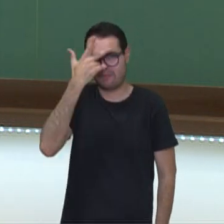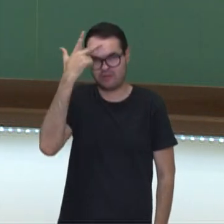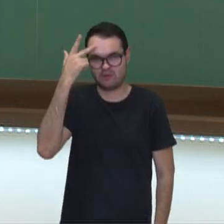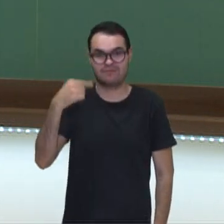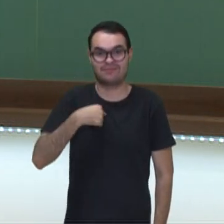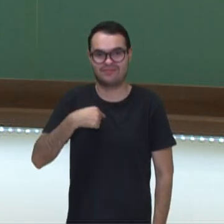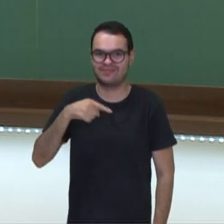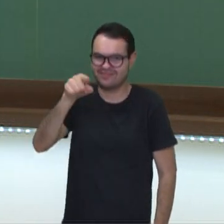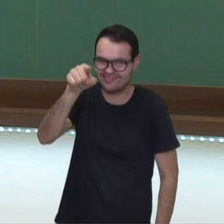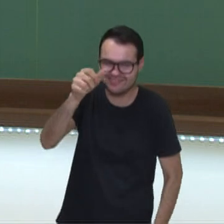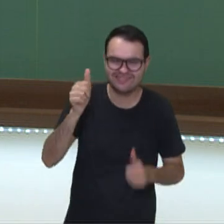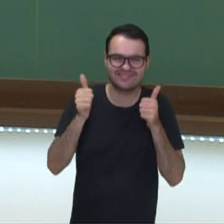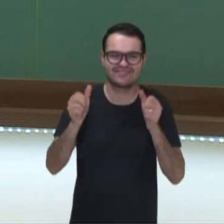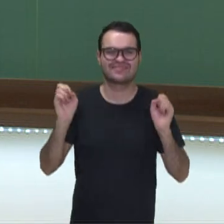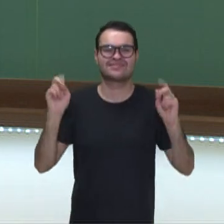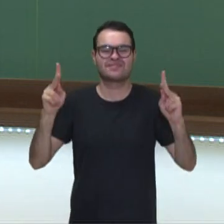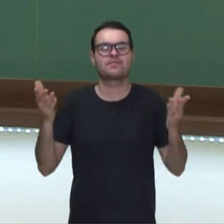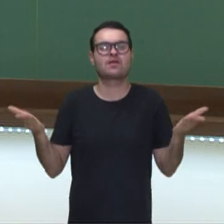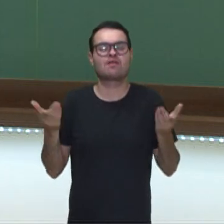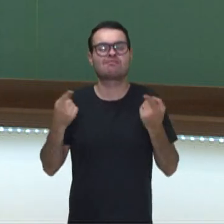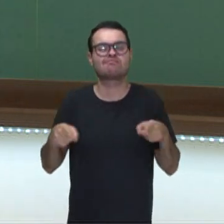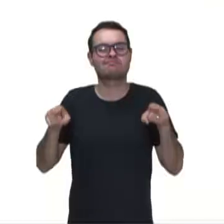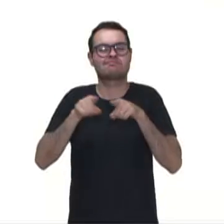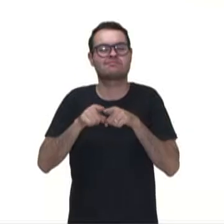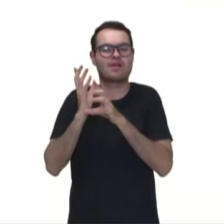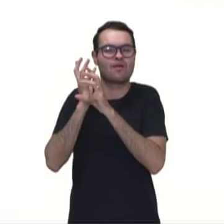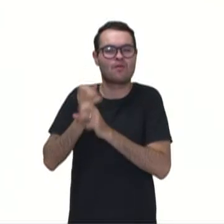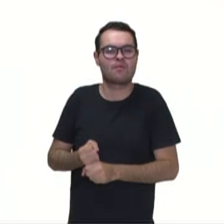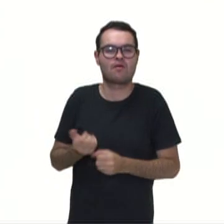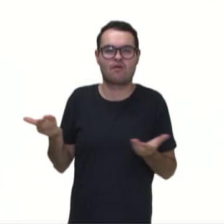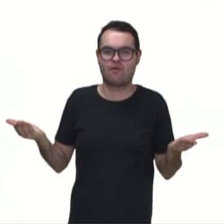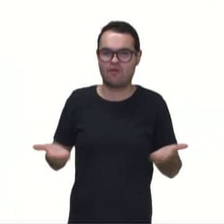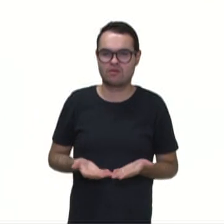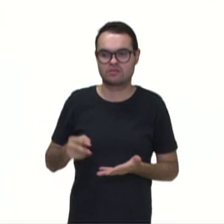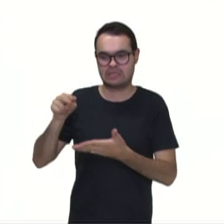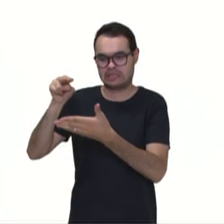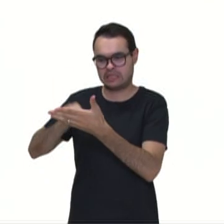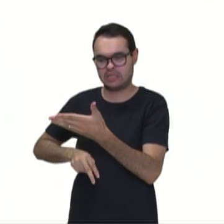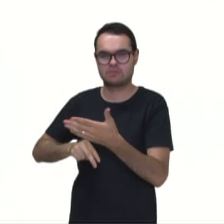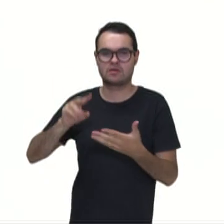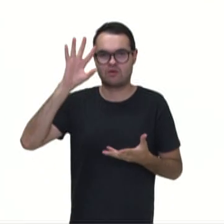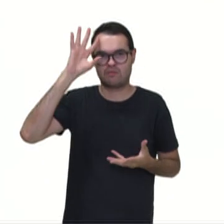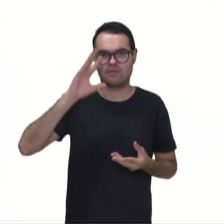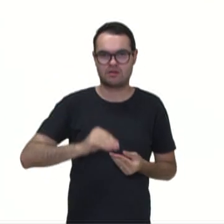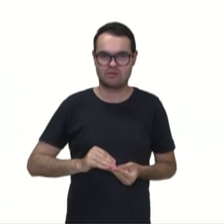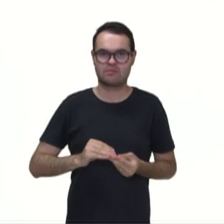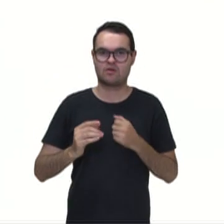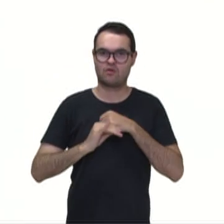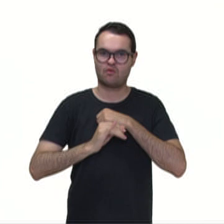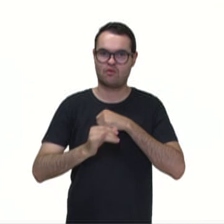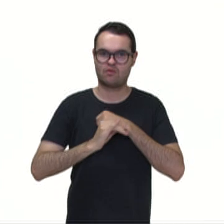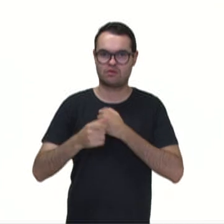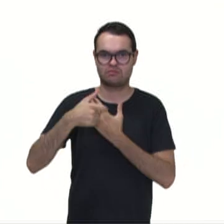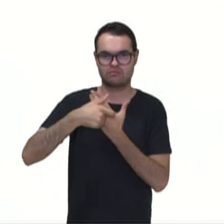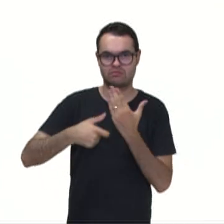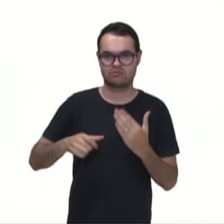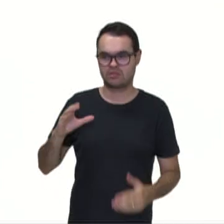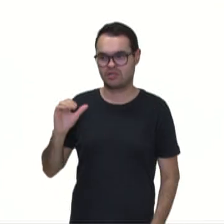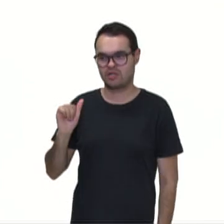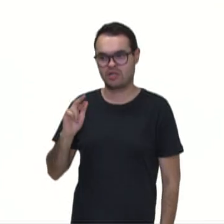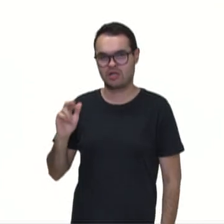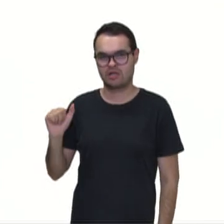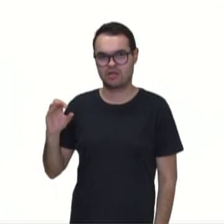né? Minha gente, retomando o que vimos hoje, lemos e interpretamos uma crônica de Valcir Carrasco, um